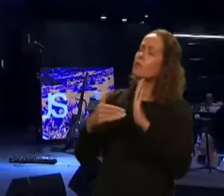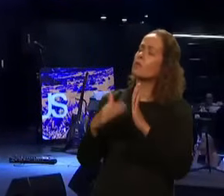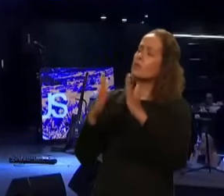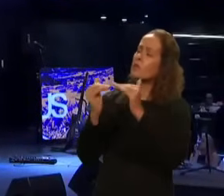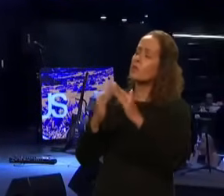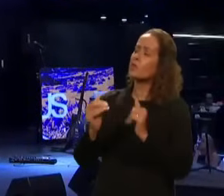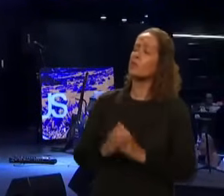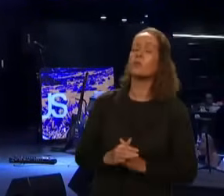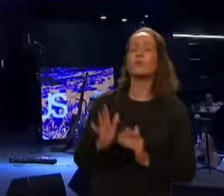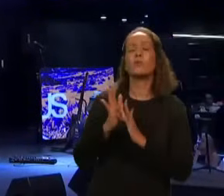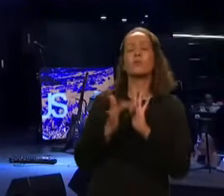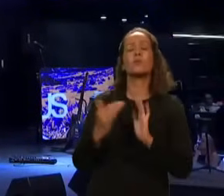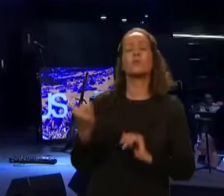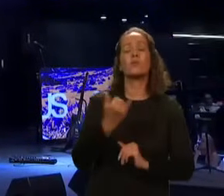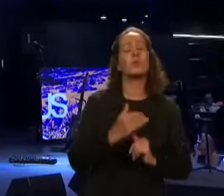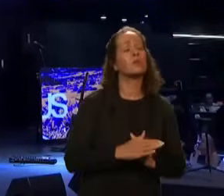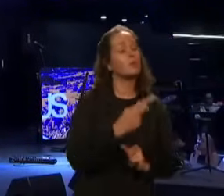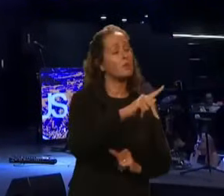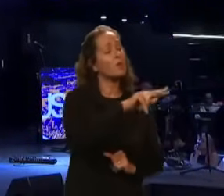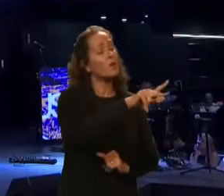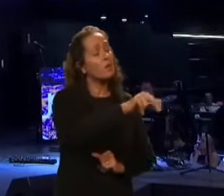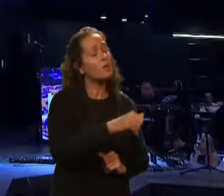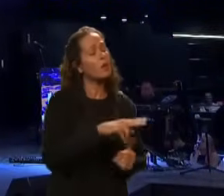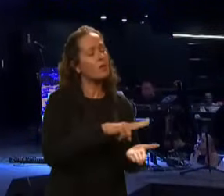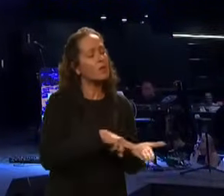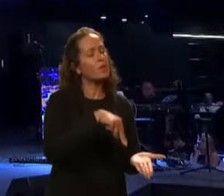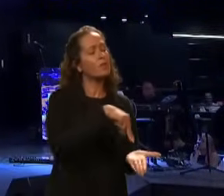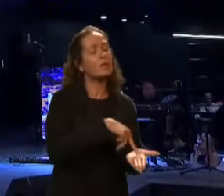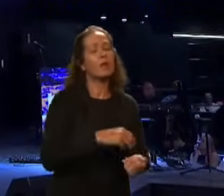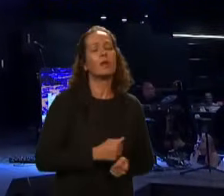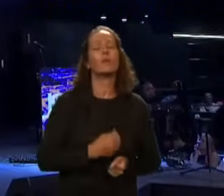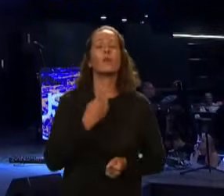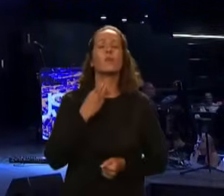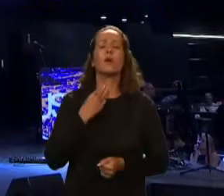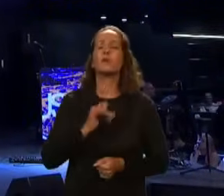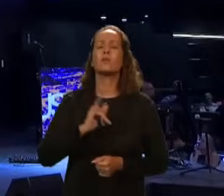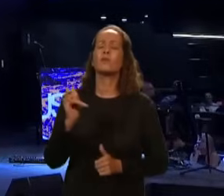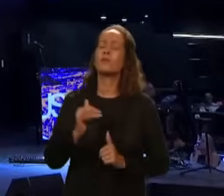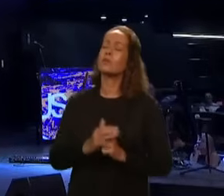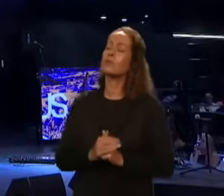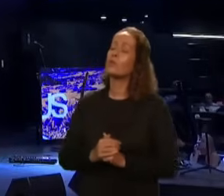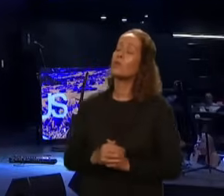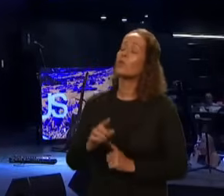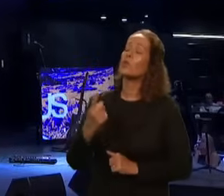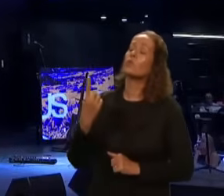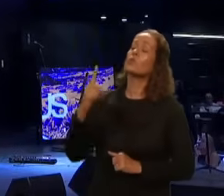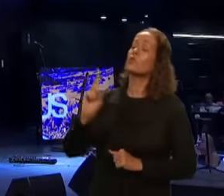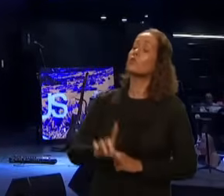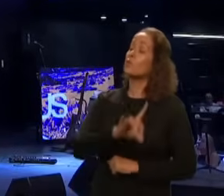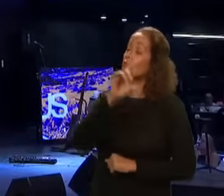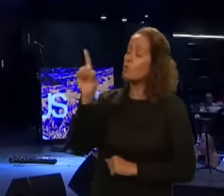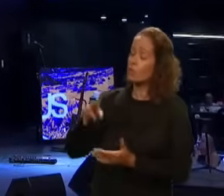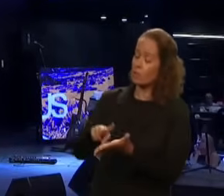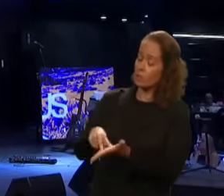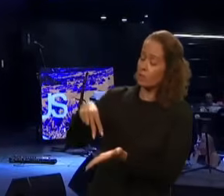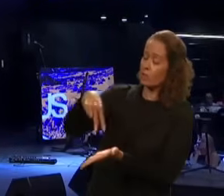vai ressuscitar. Marta respondeu: eu sei que ele vai ressuscitar na ressurreição do último dia.